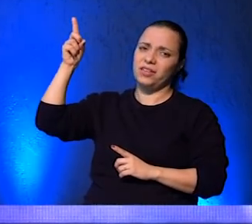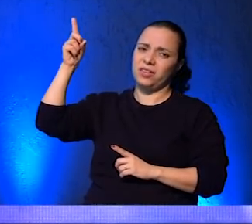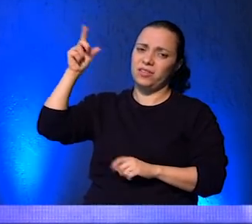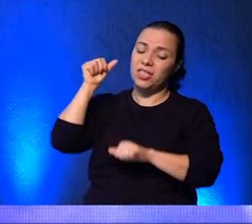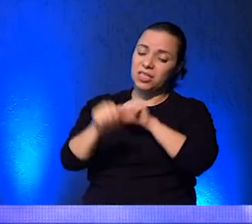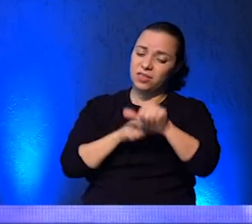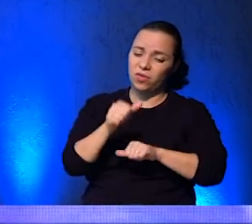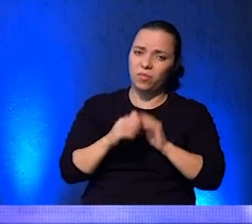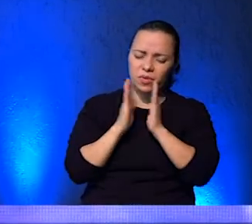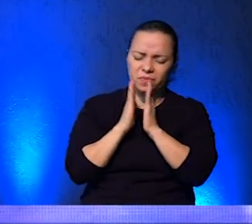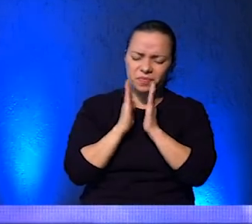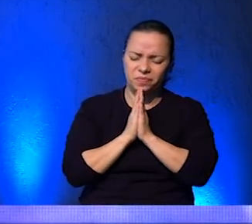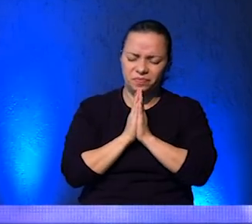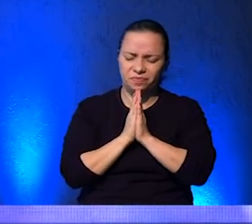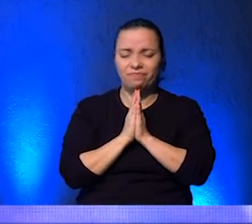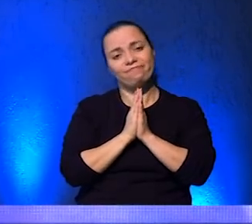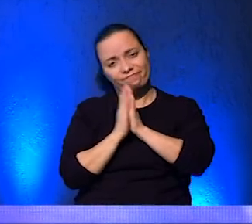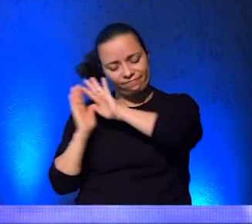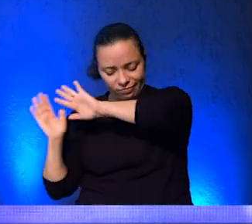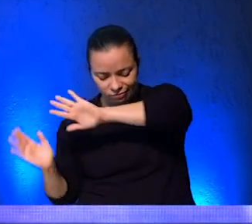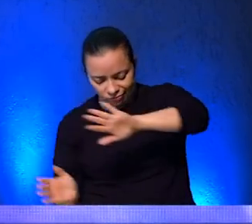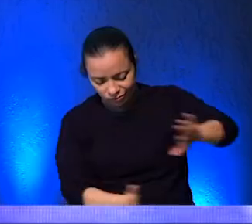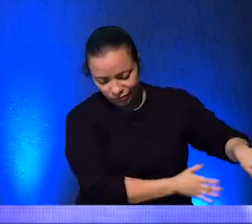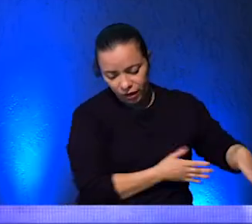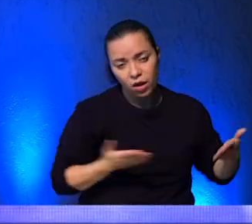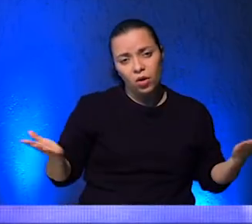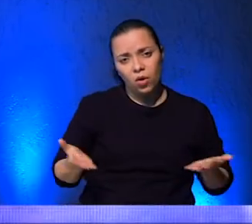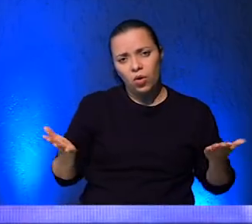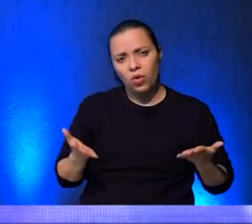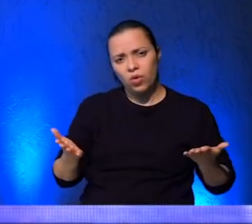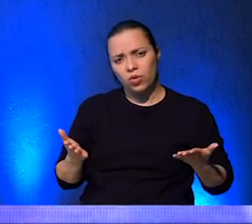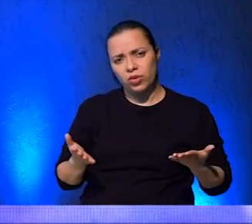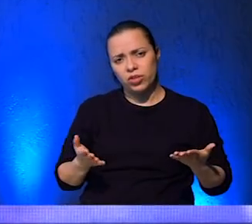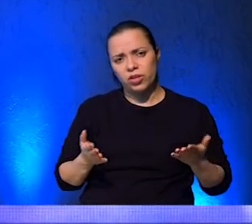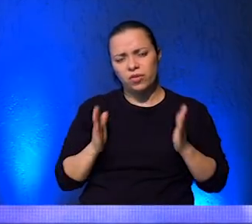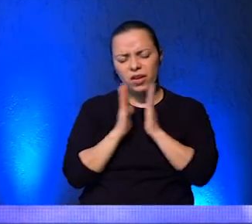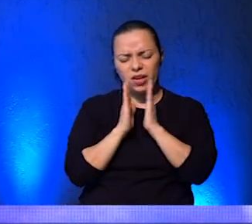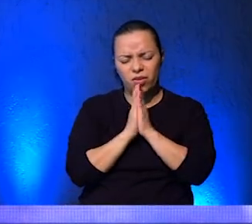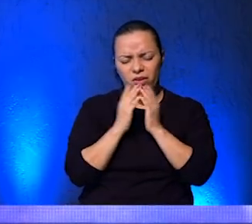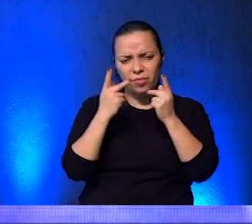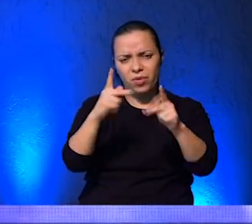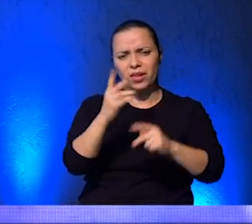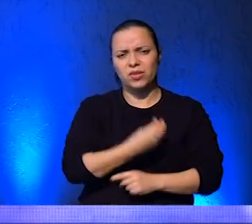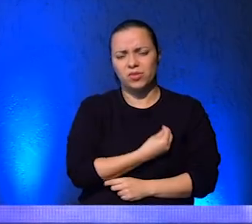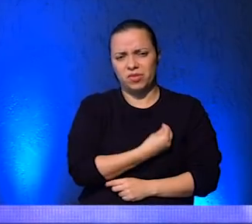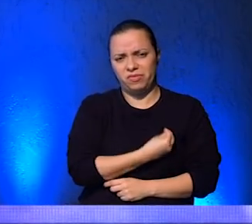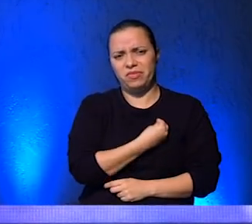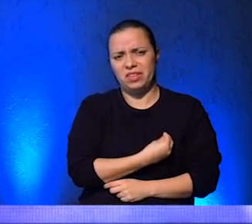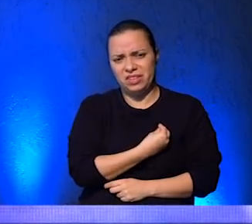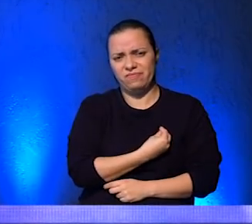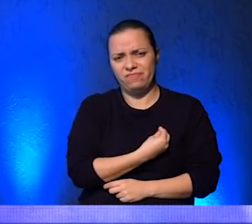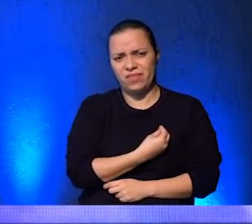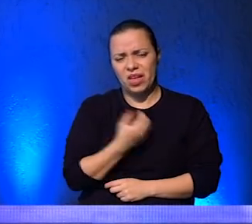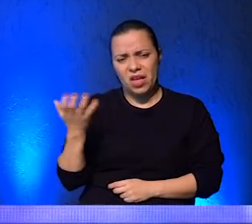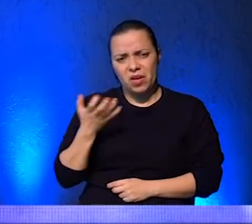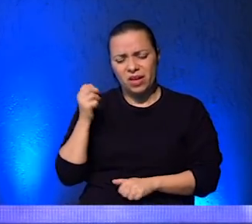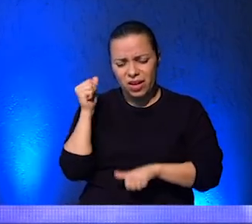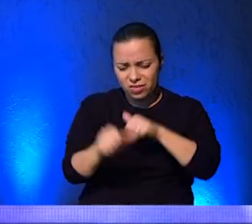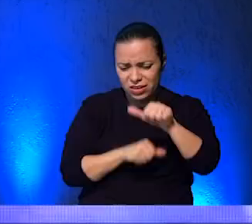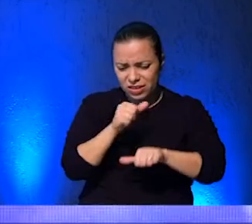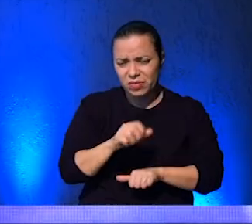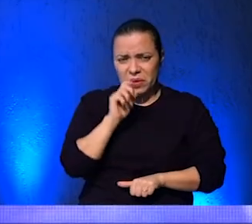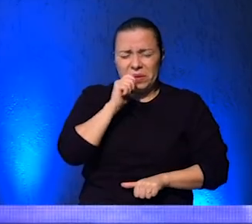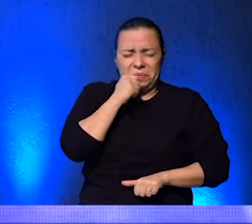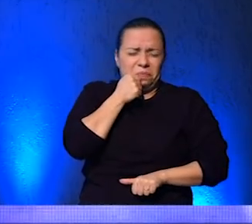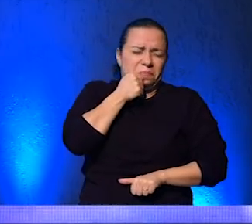abençoar eu quero pedir a deus que transforme aqui o azedo que você está vivendo e limonada que